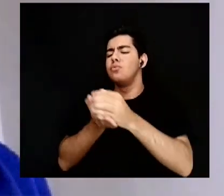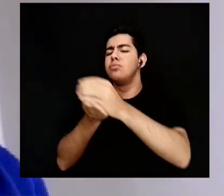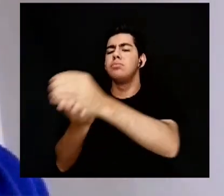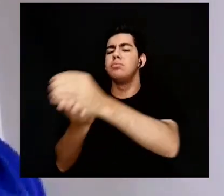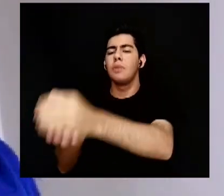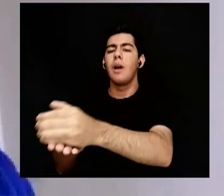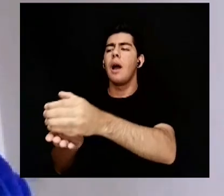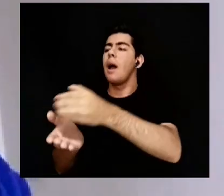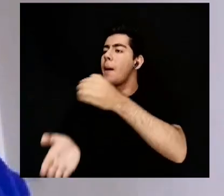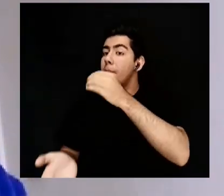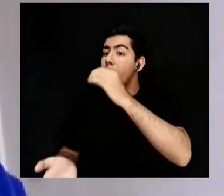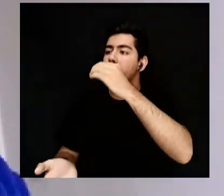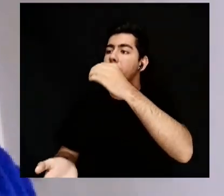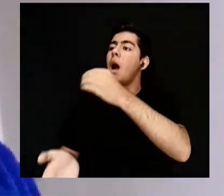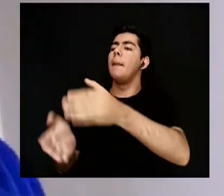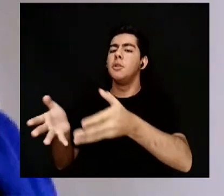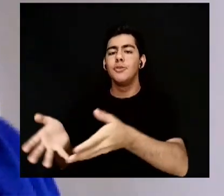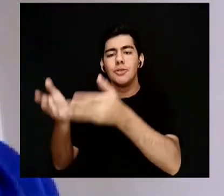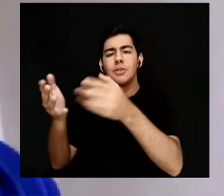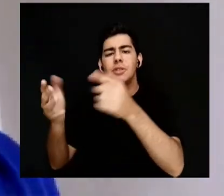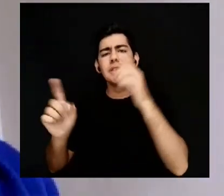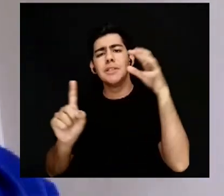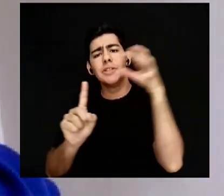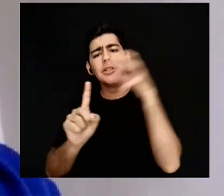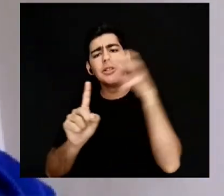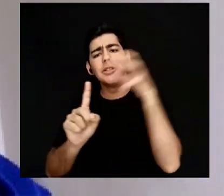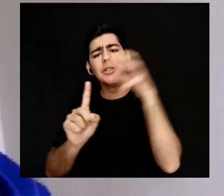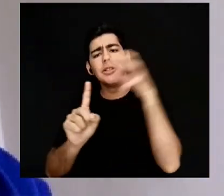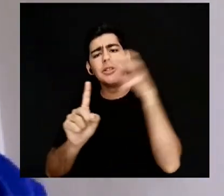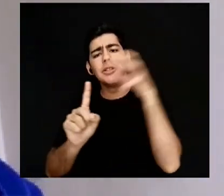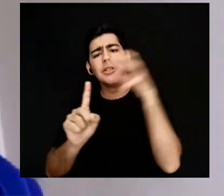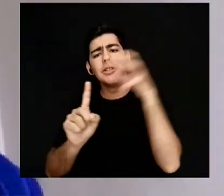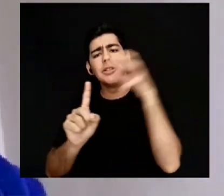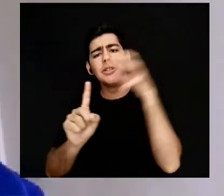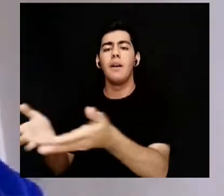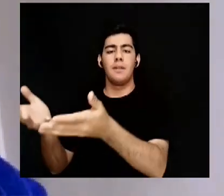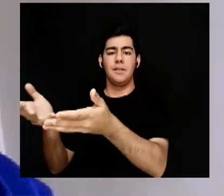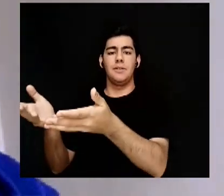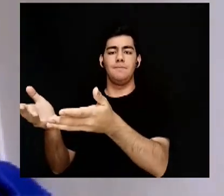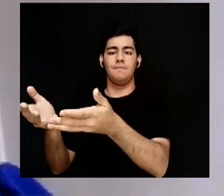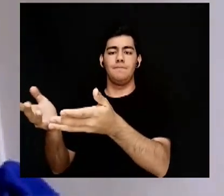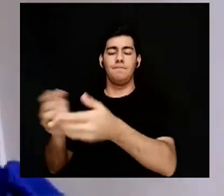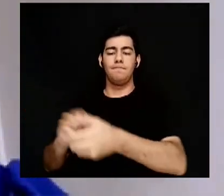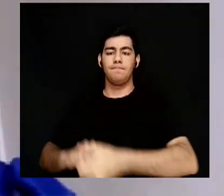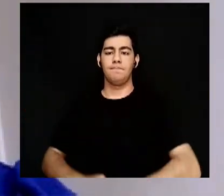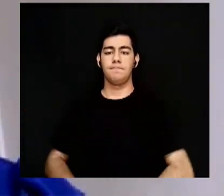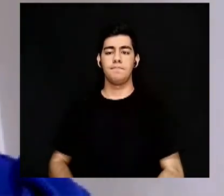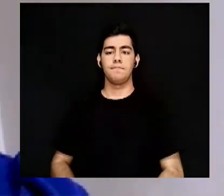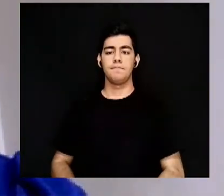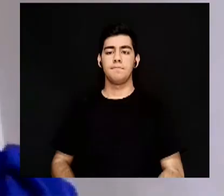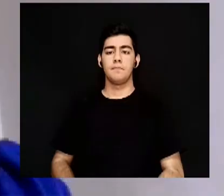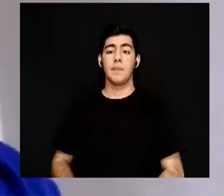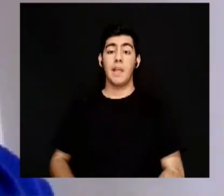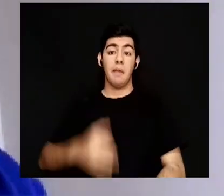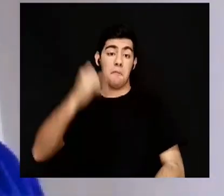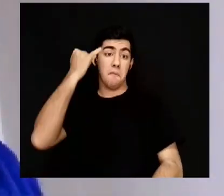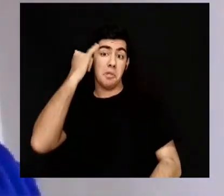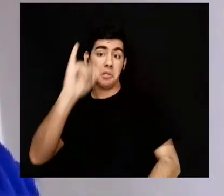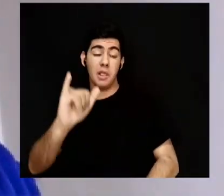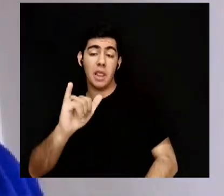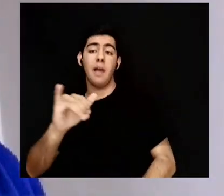Quanto menos oferecer, quanto mais tempo a criança ficar sem contato com a bebida açucarada, melhor ainda,